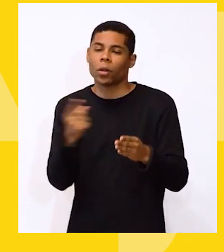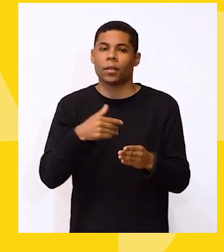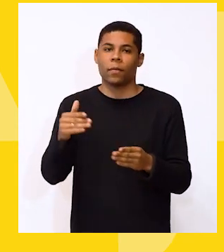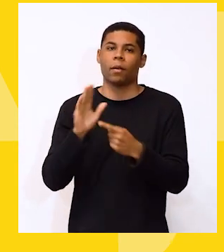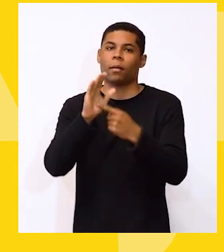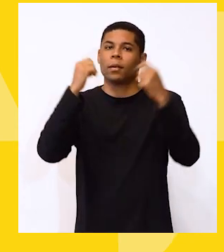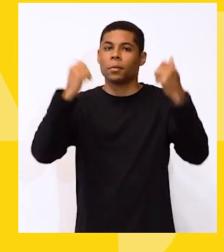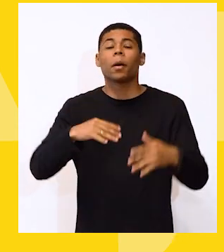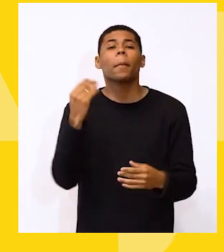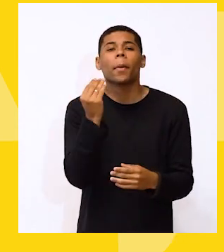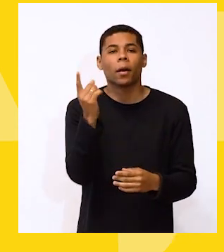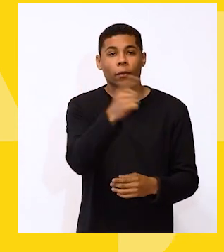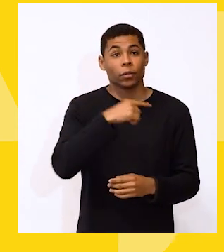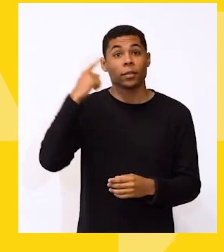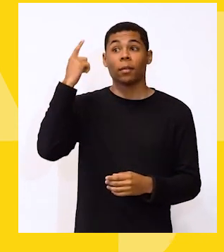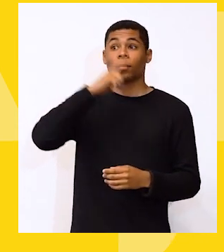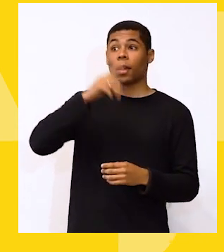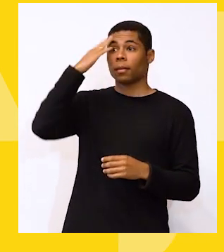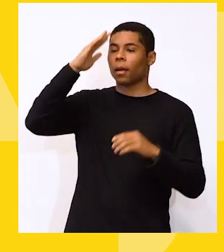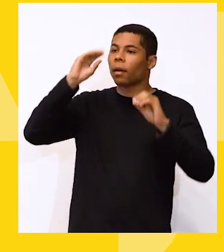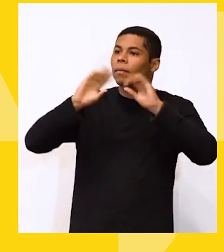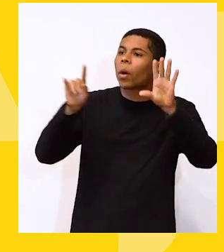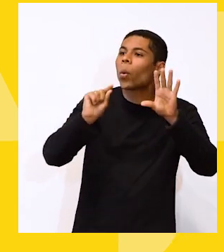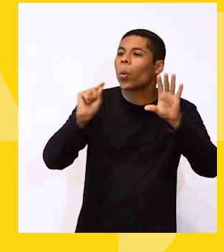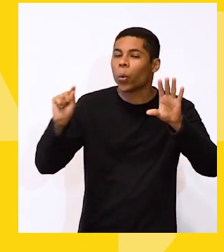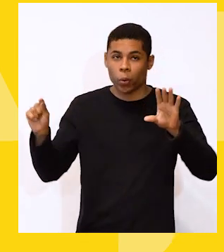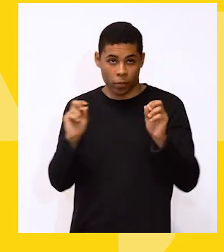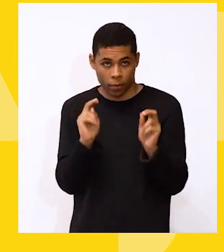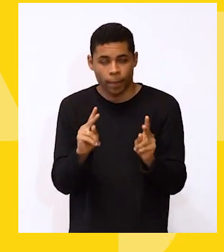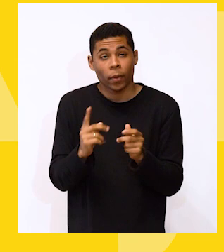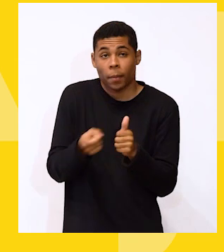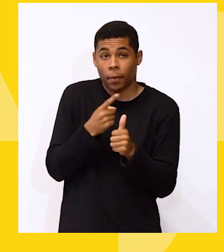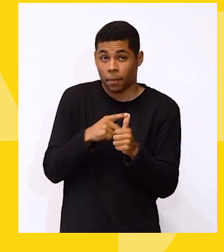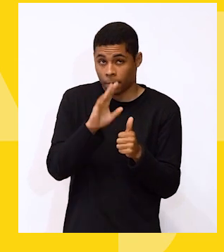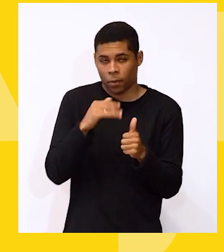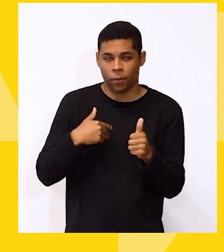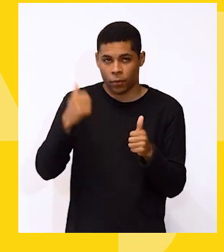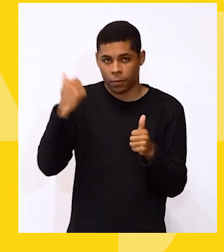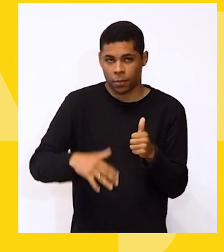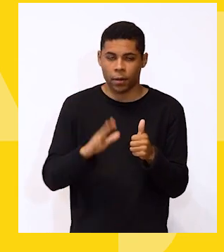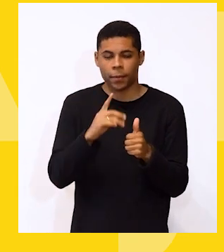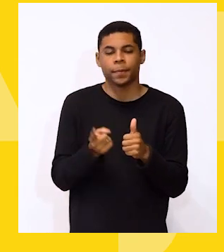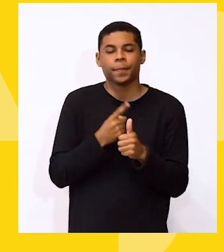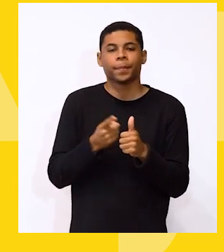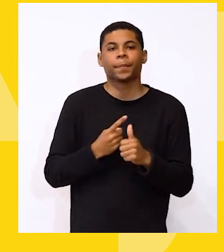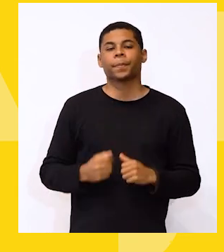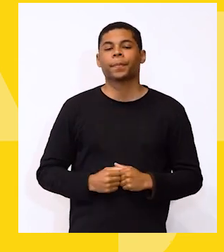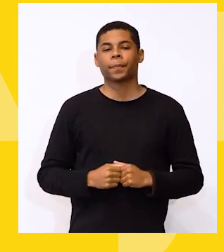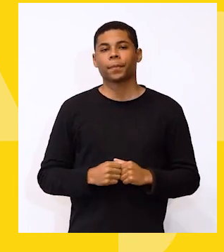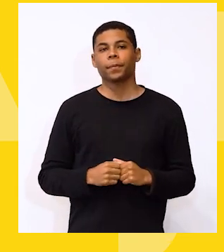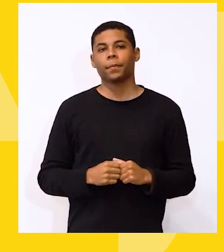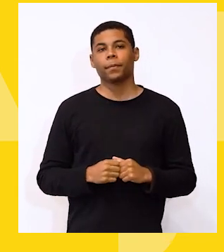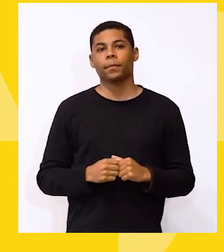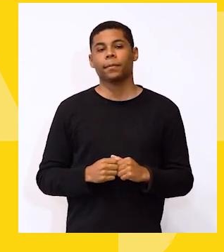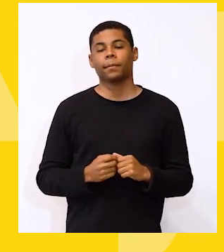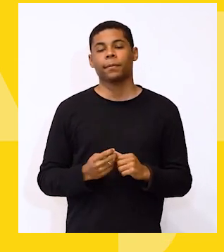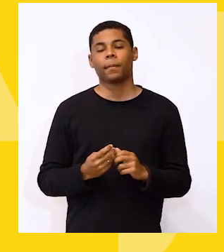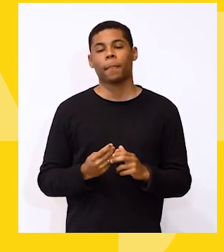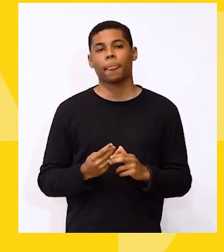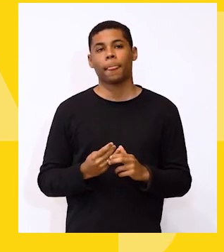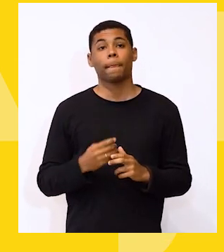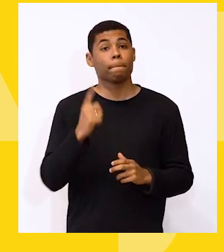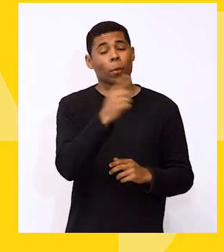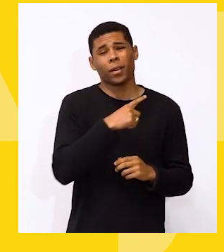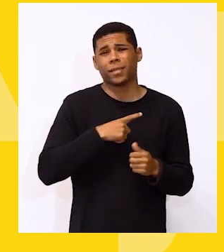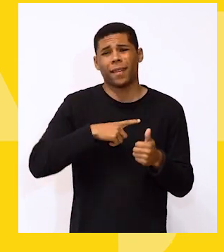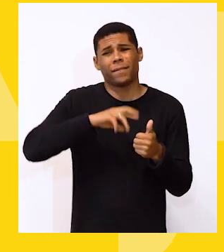do nosso trabalho para vocês entenderem o processo Bom primeiramente nós me obriga como todos nós temos vários afazeres